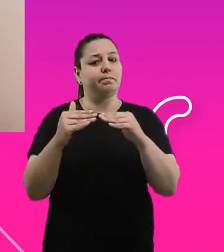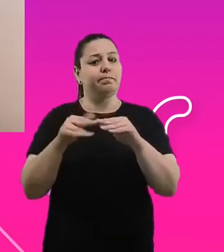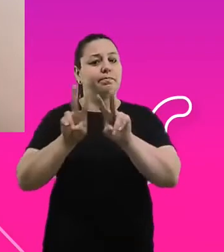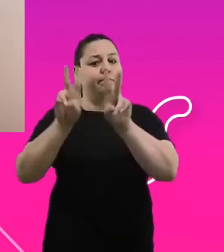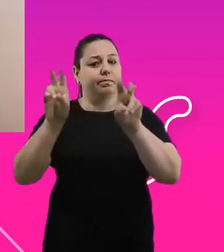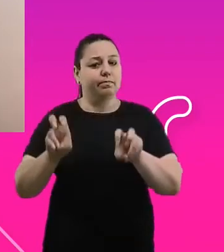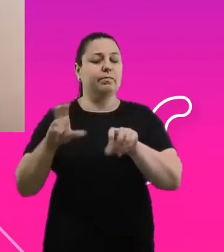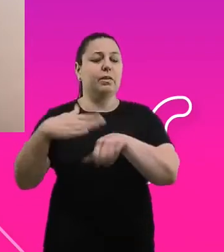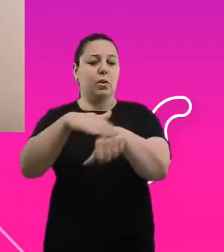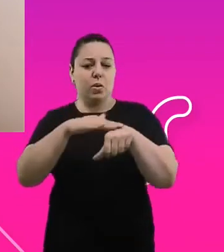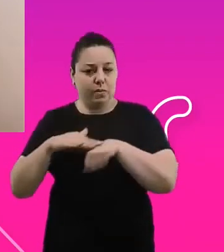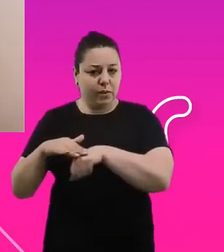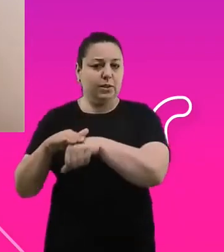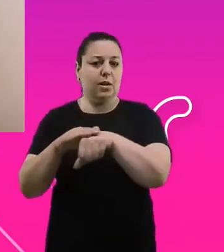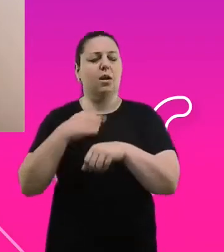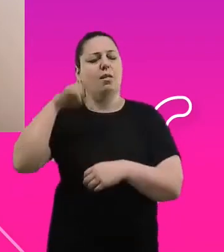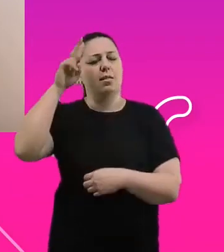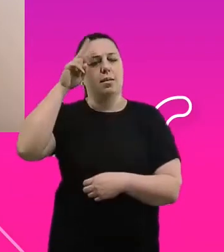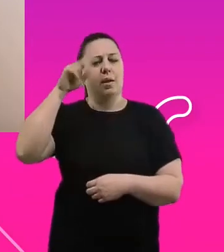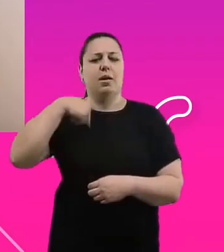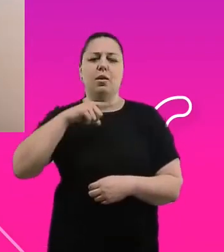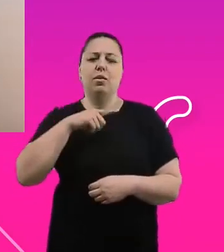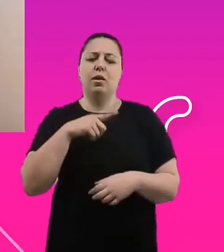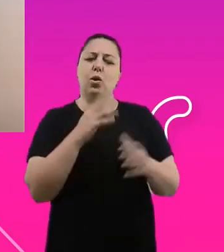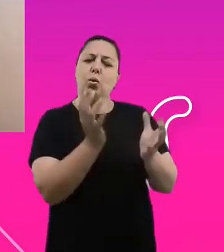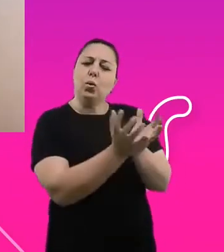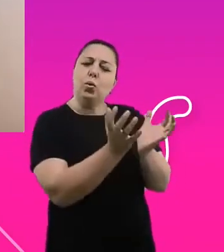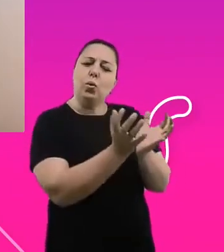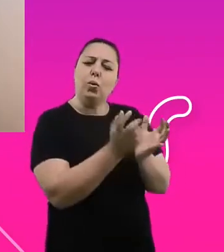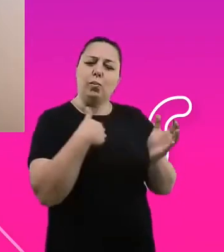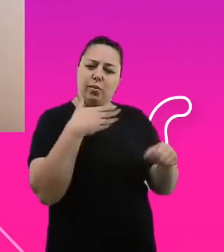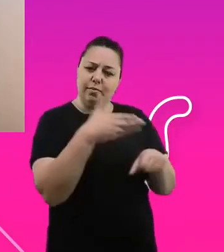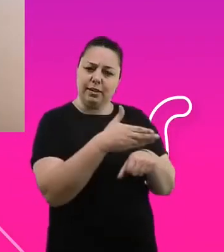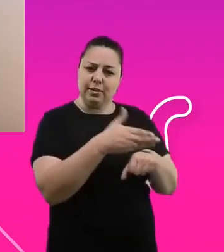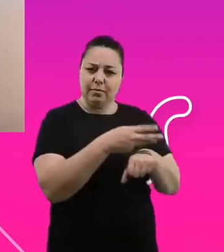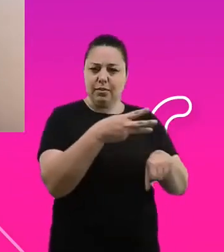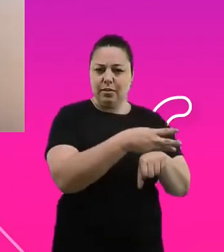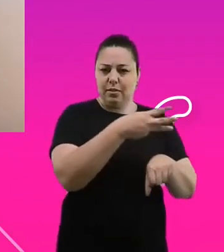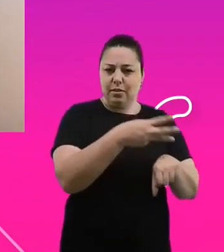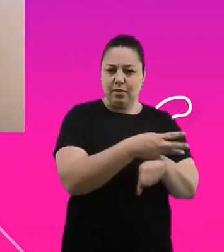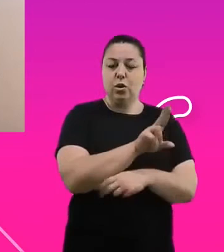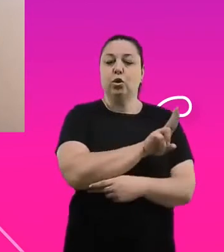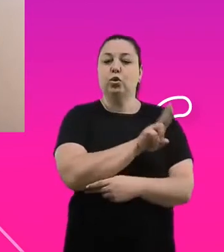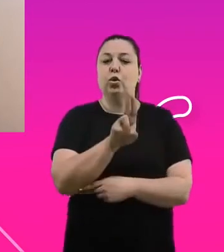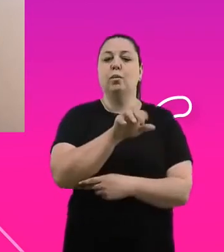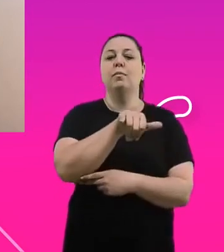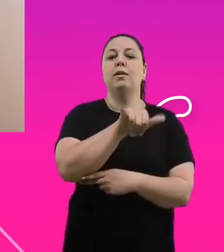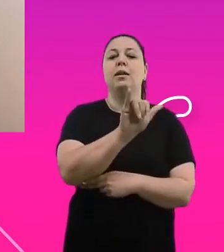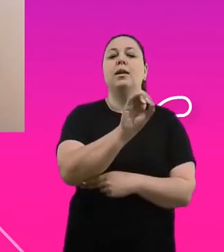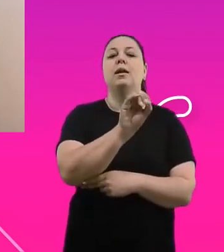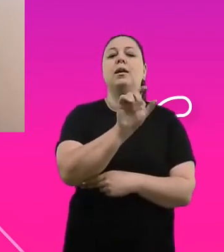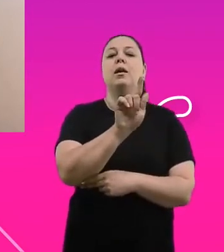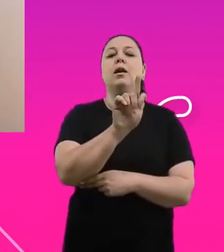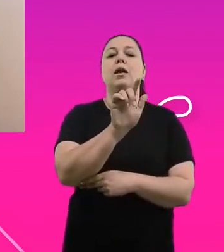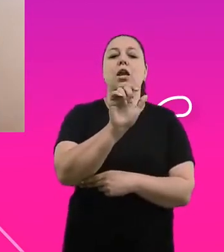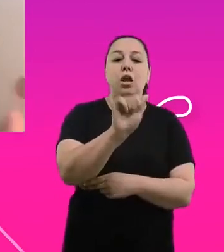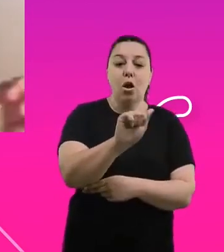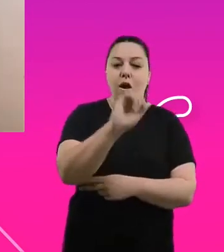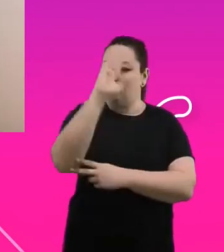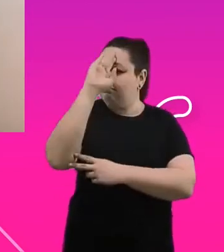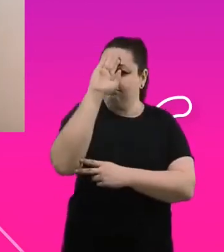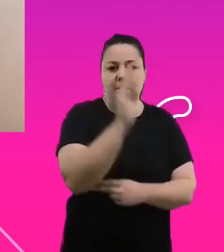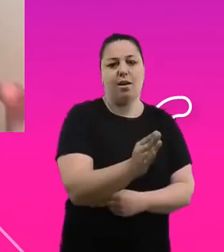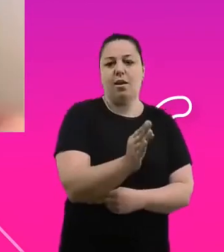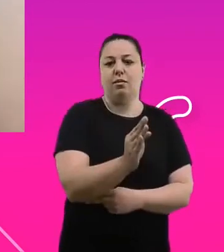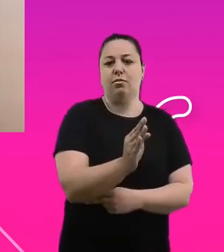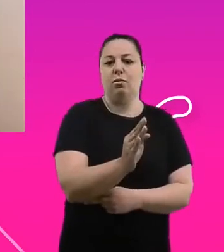que eu participo. Antes da pandemia, tinha um grupo de WhatsApp que era yoga direto e reto. Então, assim, não era para ninguém falar nada, era só